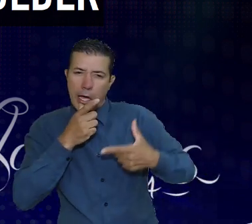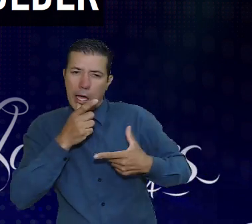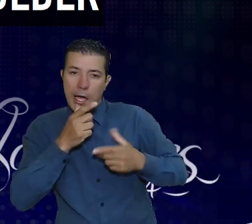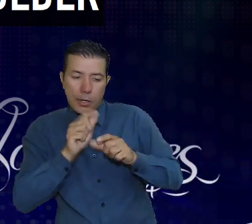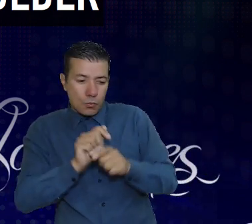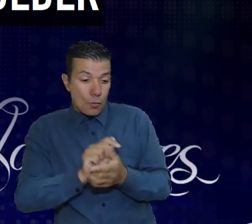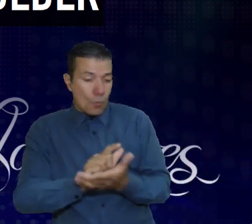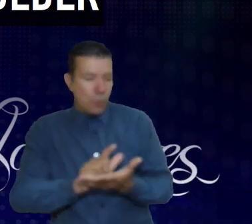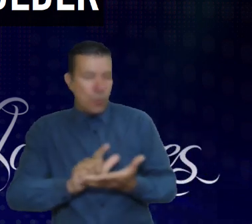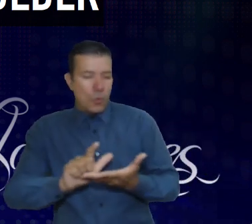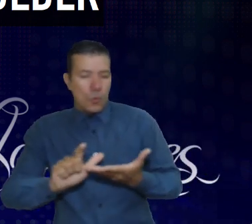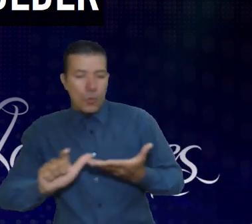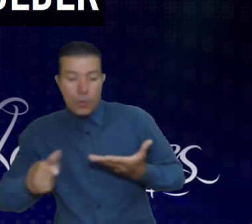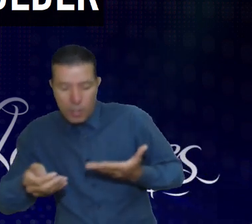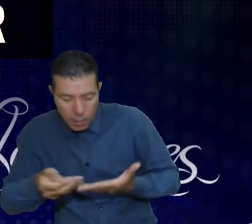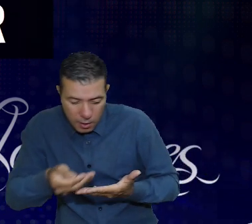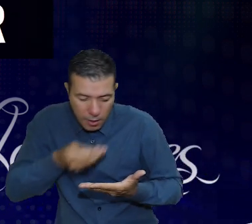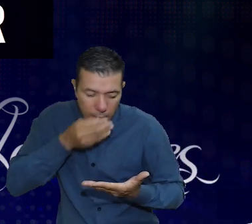pra